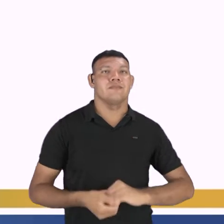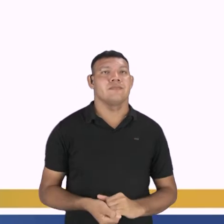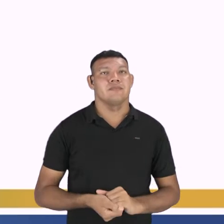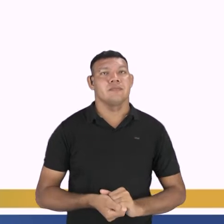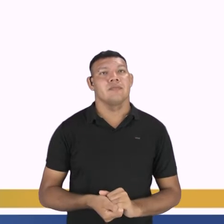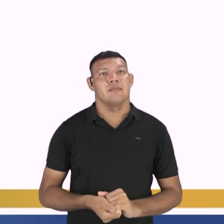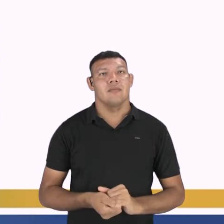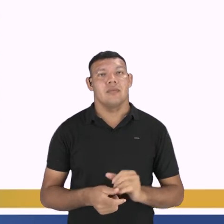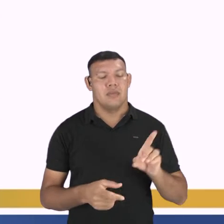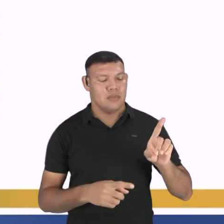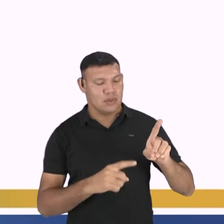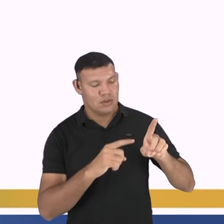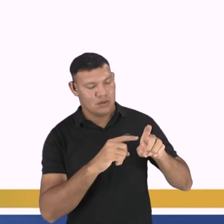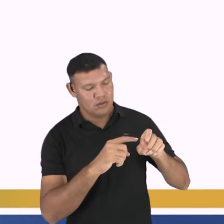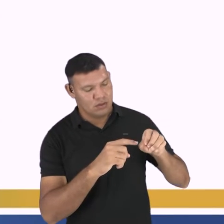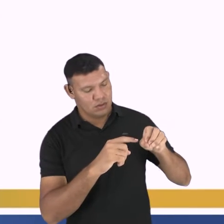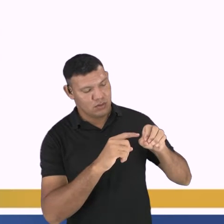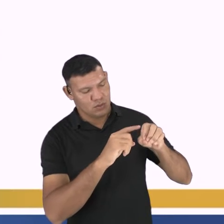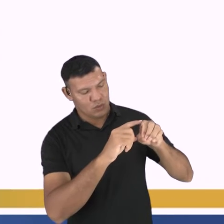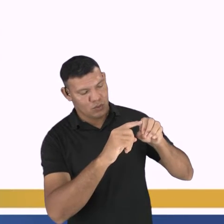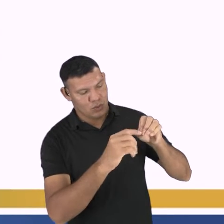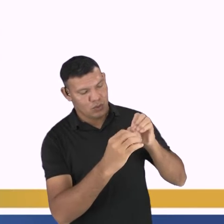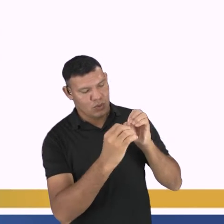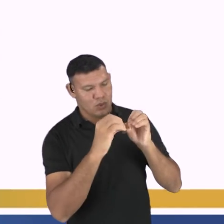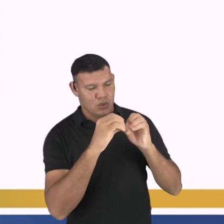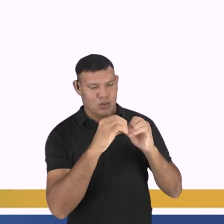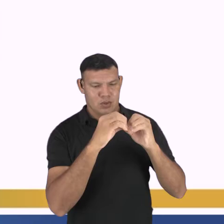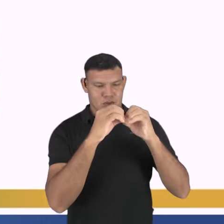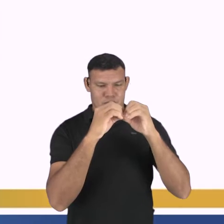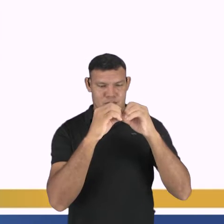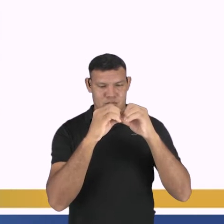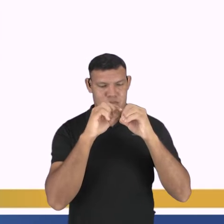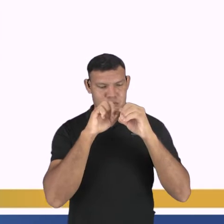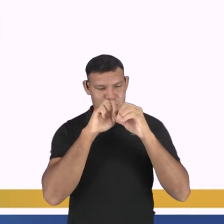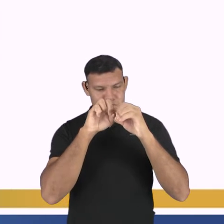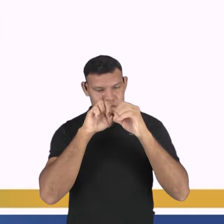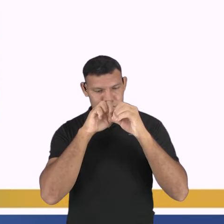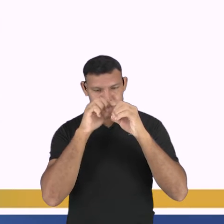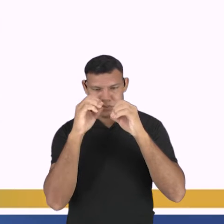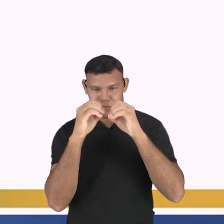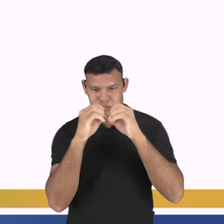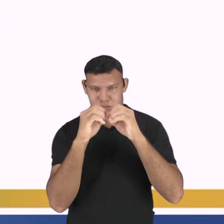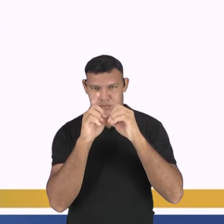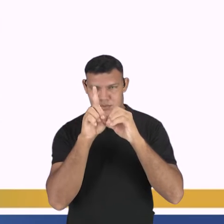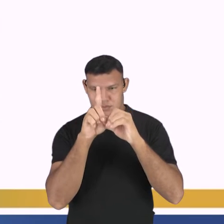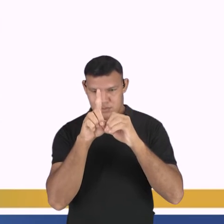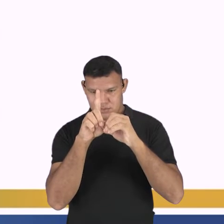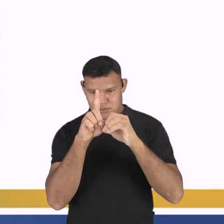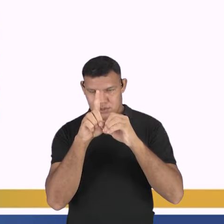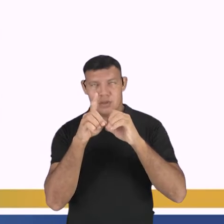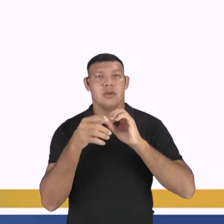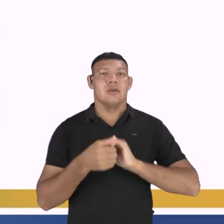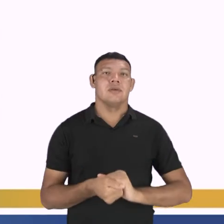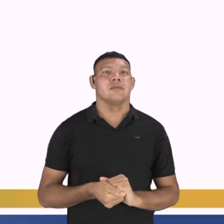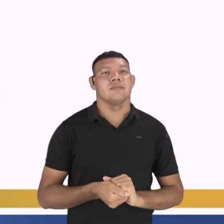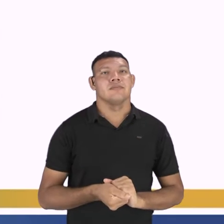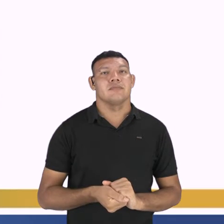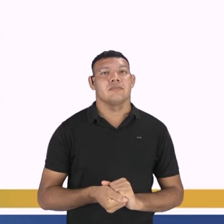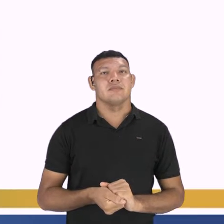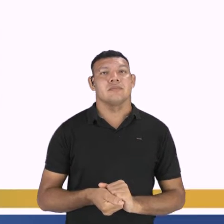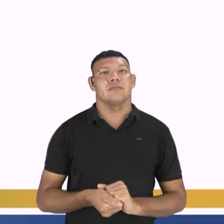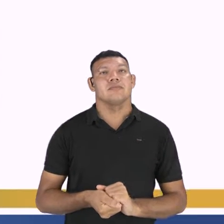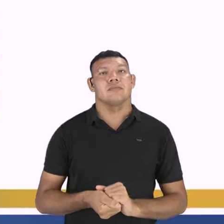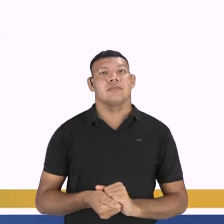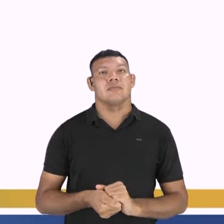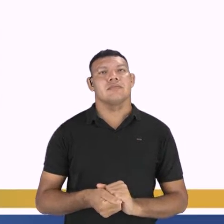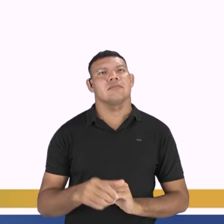já falado, eles são as gônadas masculinas, localizadas dentro do saco escrotal, né, também conhecido como escroto. Eles